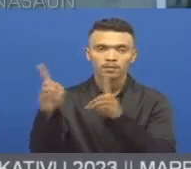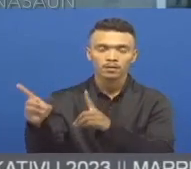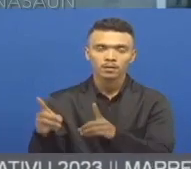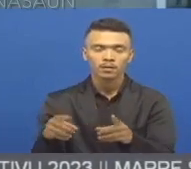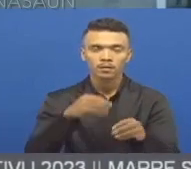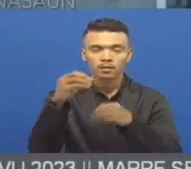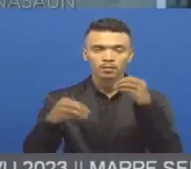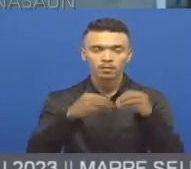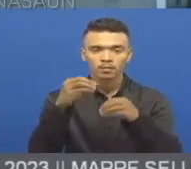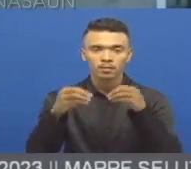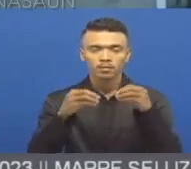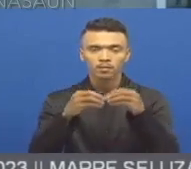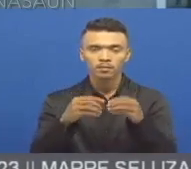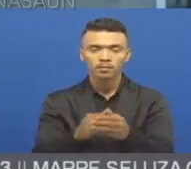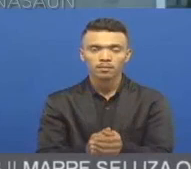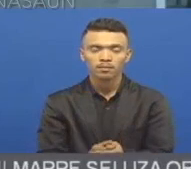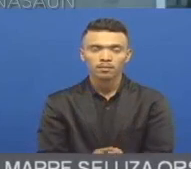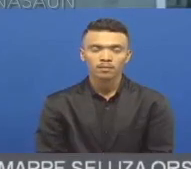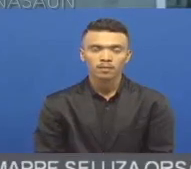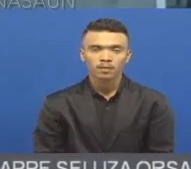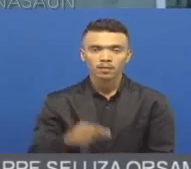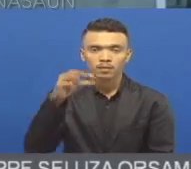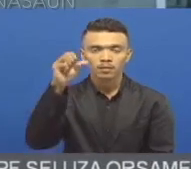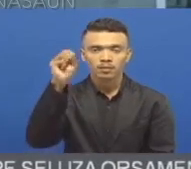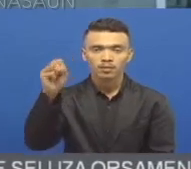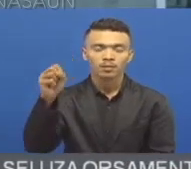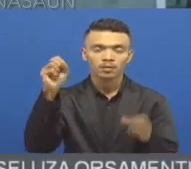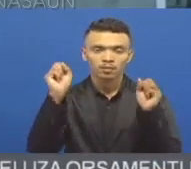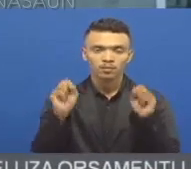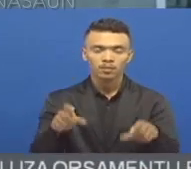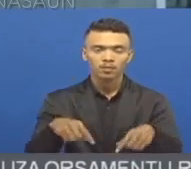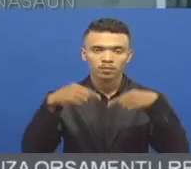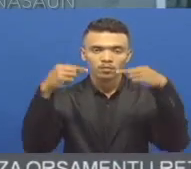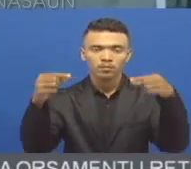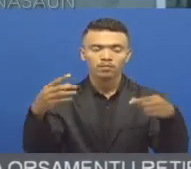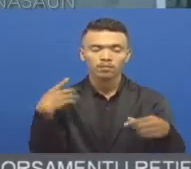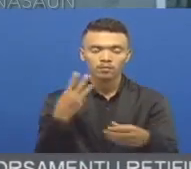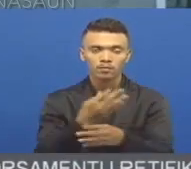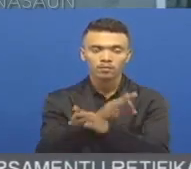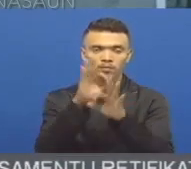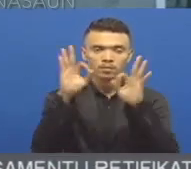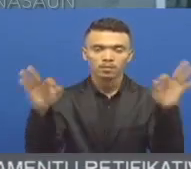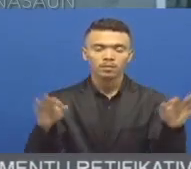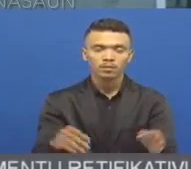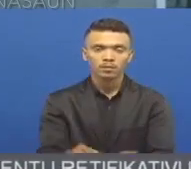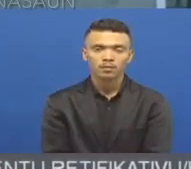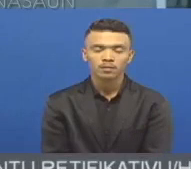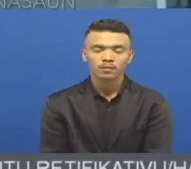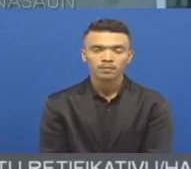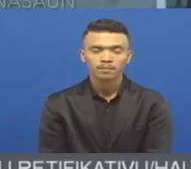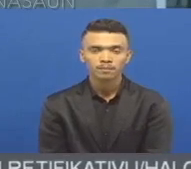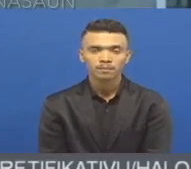negociação com a ba, negociação grita san rajnian, ou de bele permite e te finaliza em abolo de um petroleum